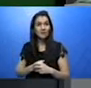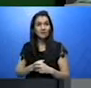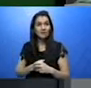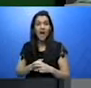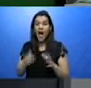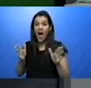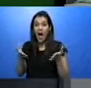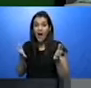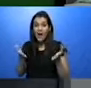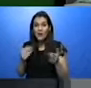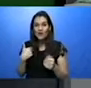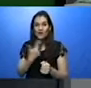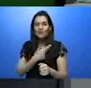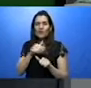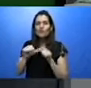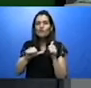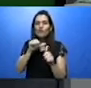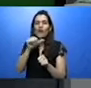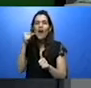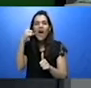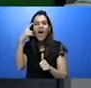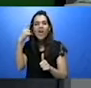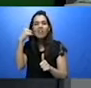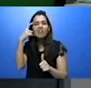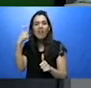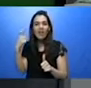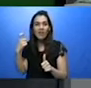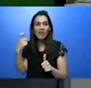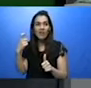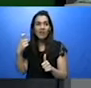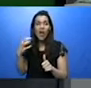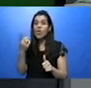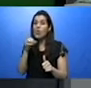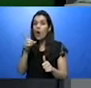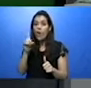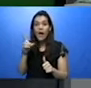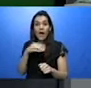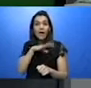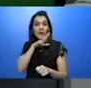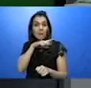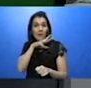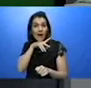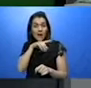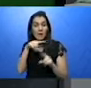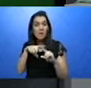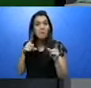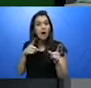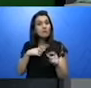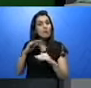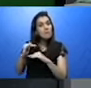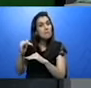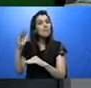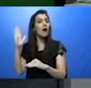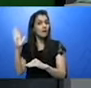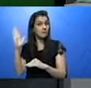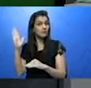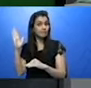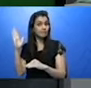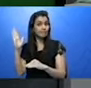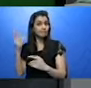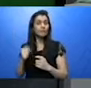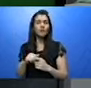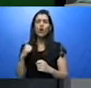Agora nós vamos trocar ideias, né? Não são só aqueles animais, né? Mas tem muito mais. Então isso nós